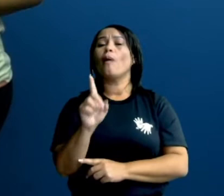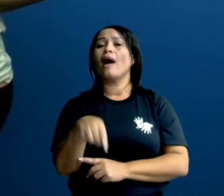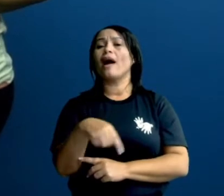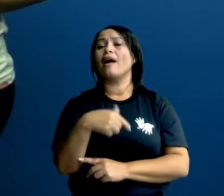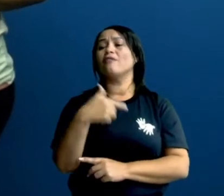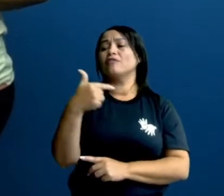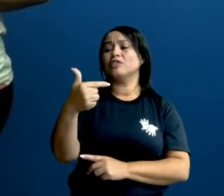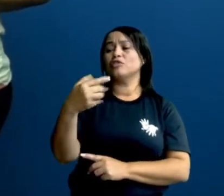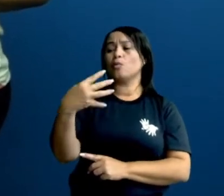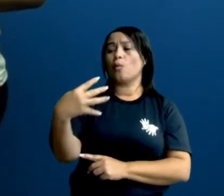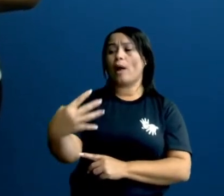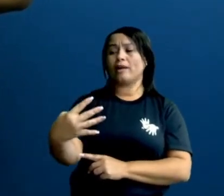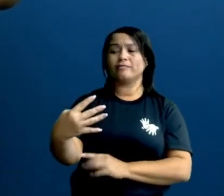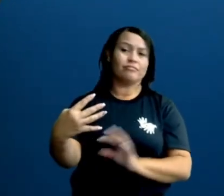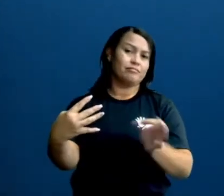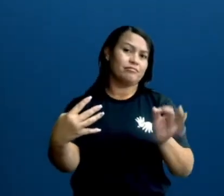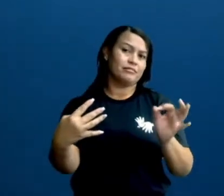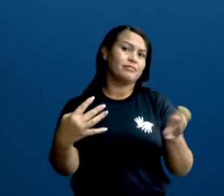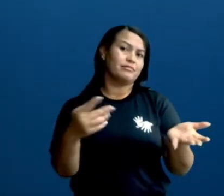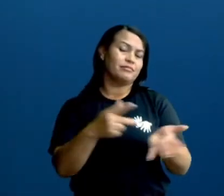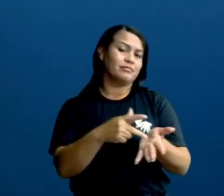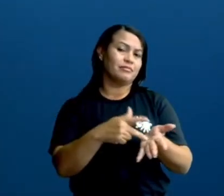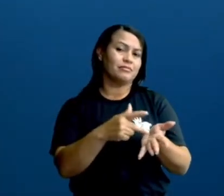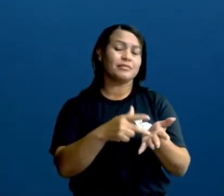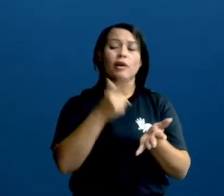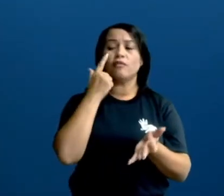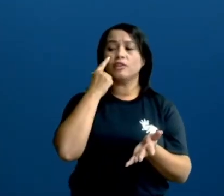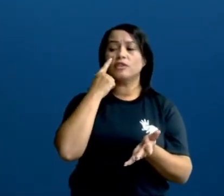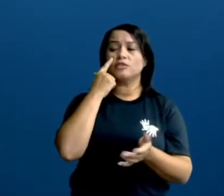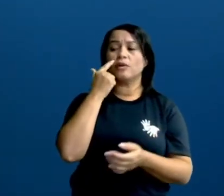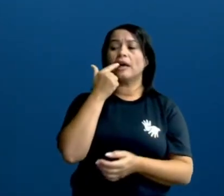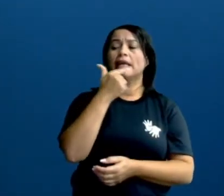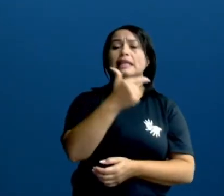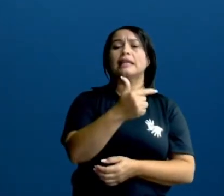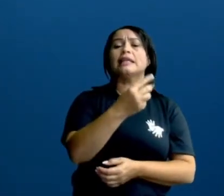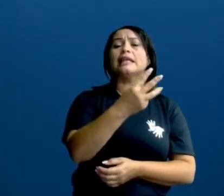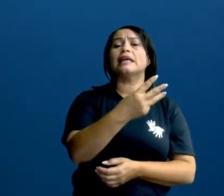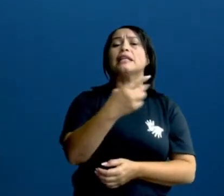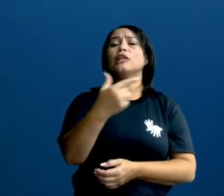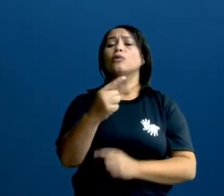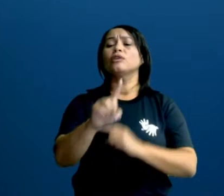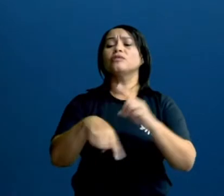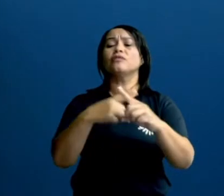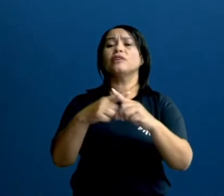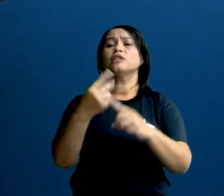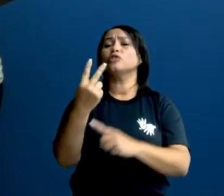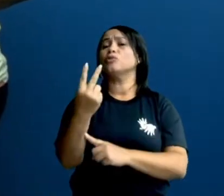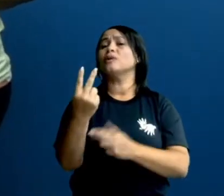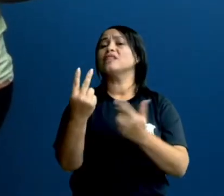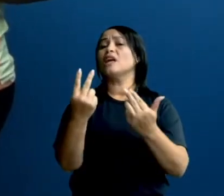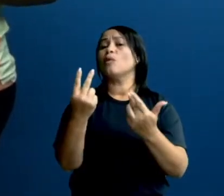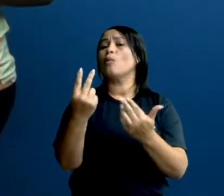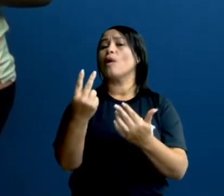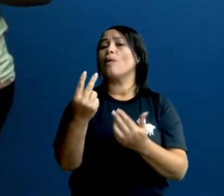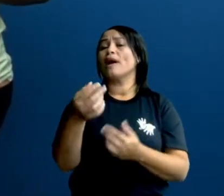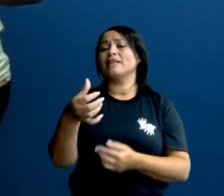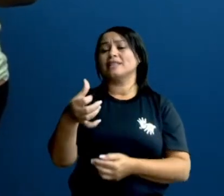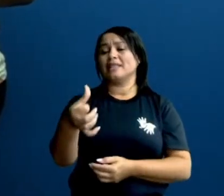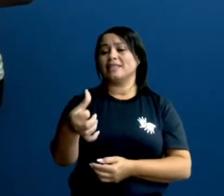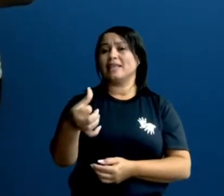A 24, não é isso? Então, ó, e 32 vezes 2 vai ser igual a quanto?